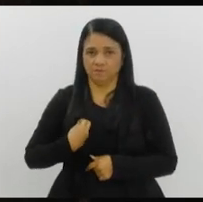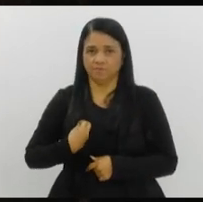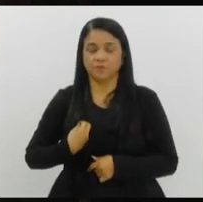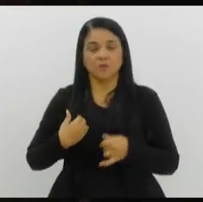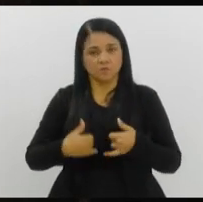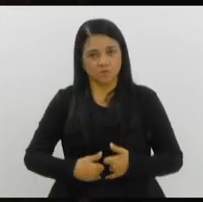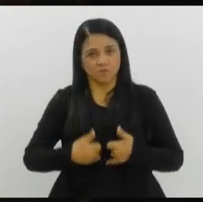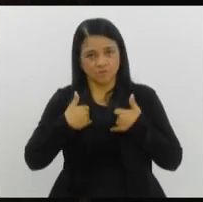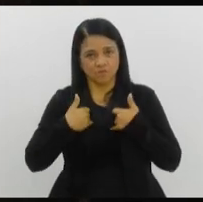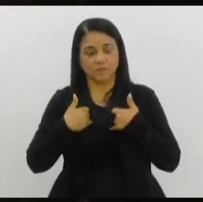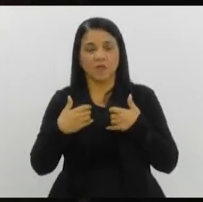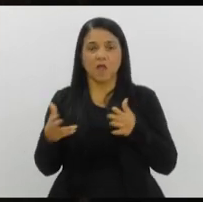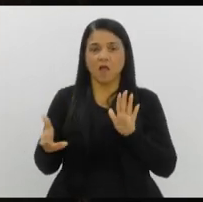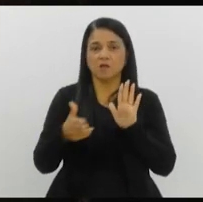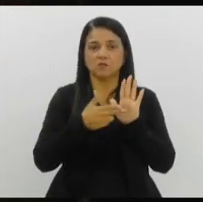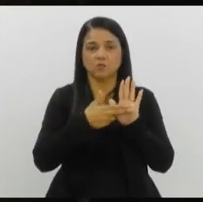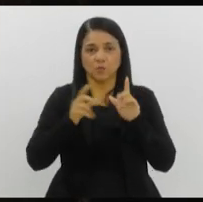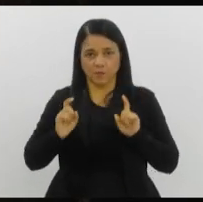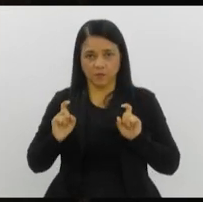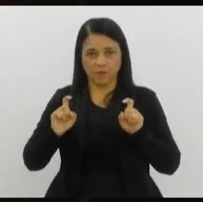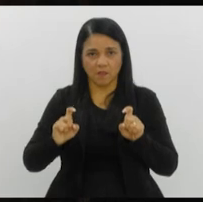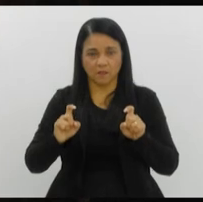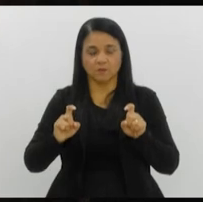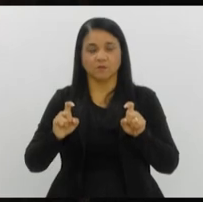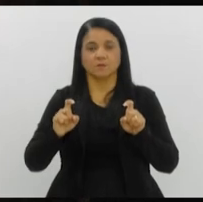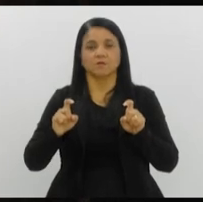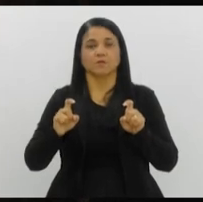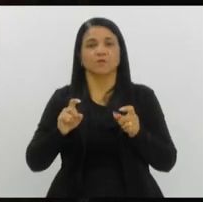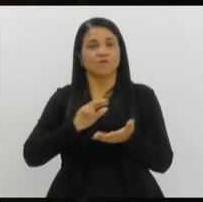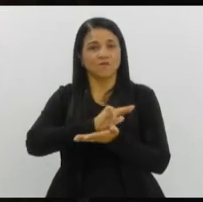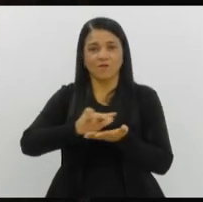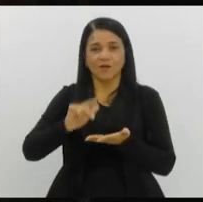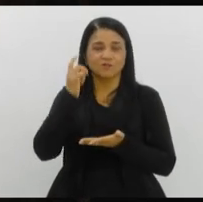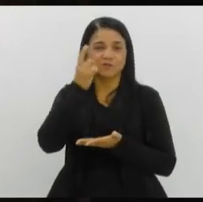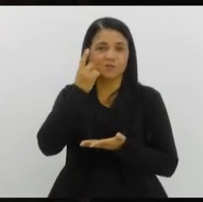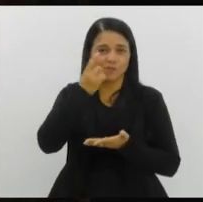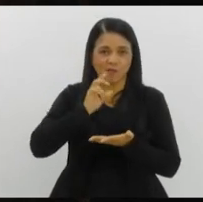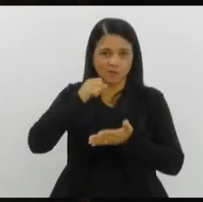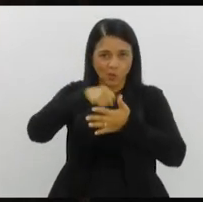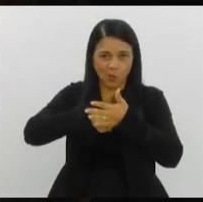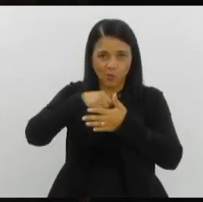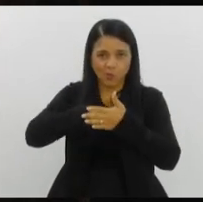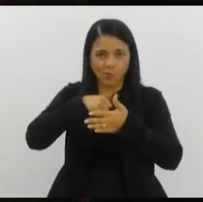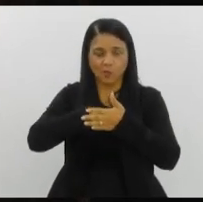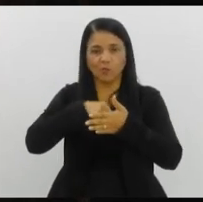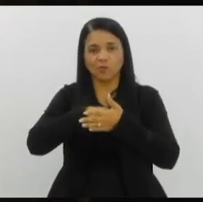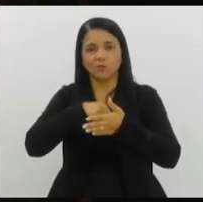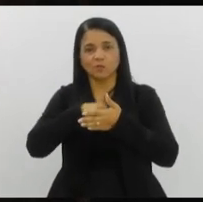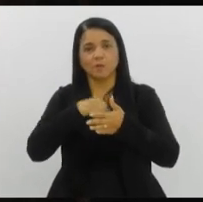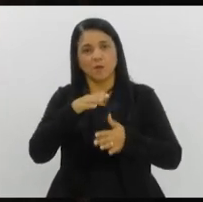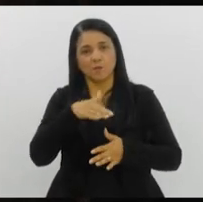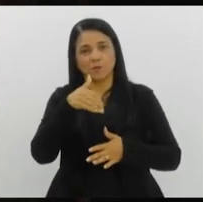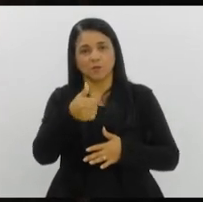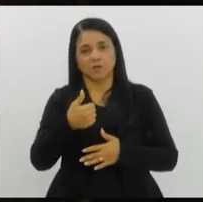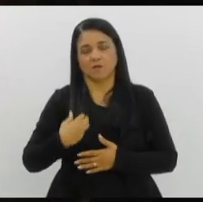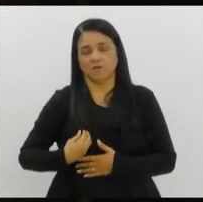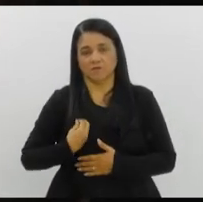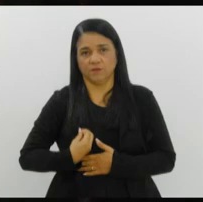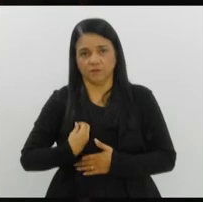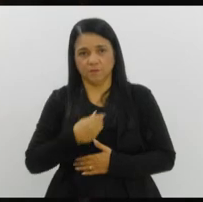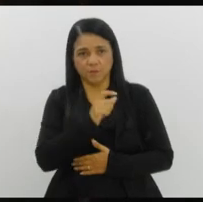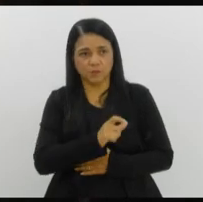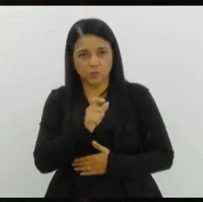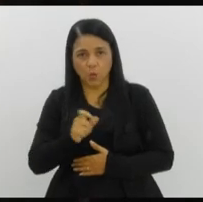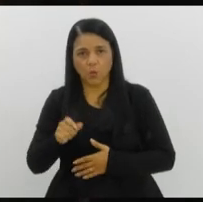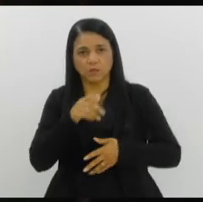muito reassumir esse mandato nessa casa, né, com tantos parlamentares que lutam, né, pela melhoria na vida das pessoas, na